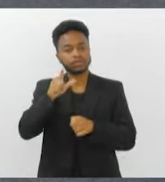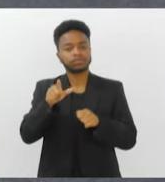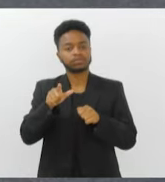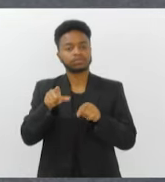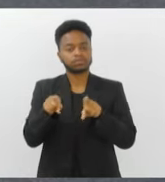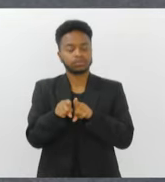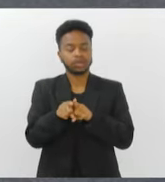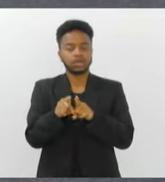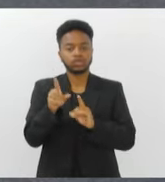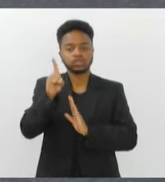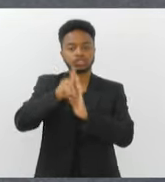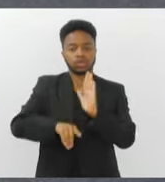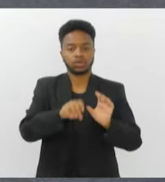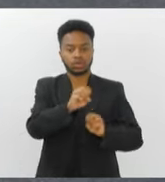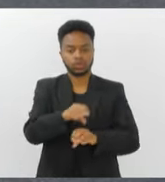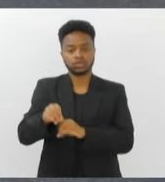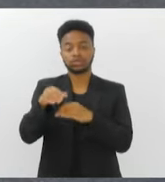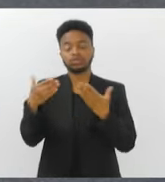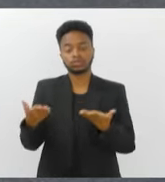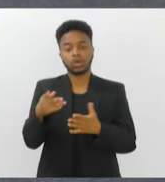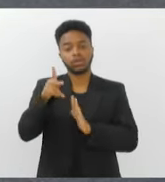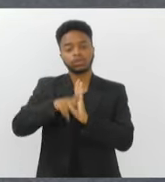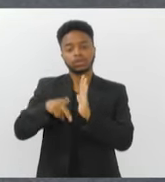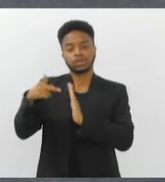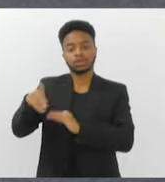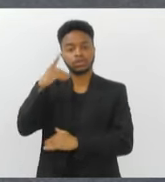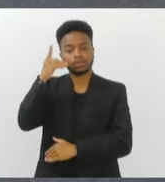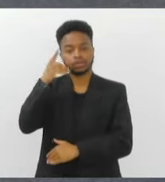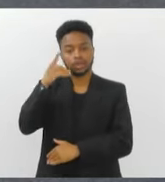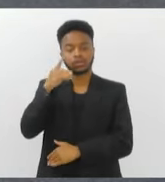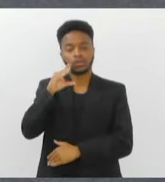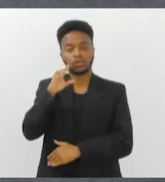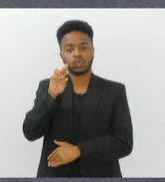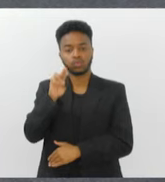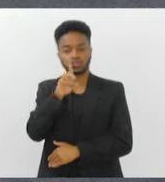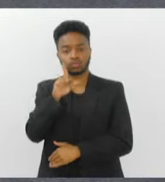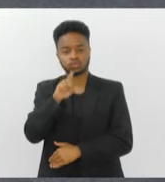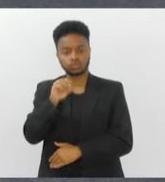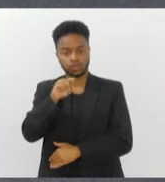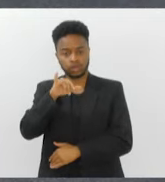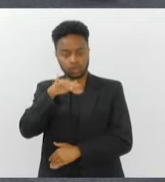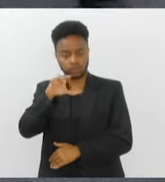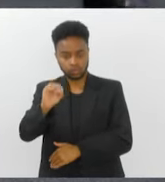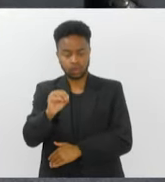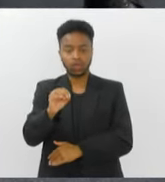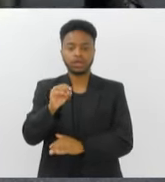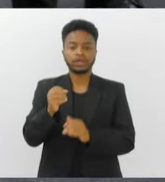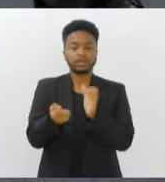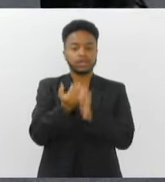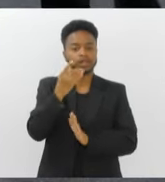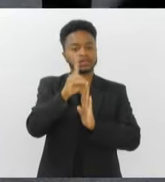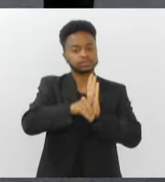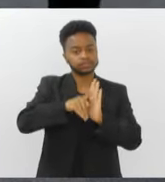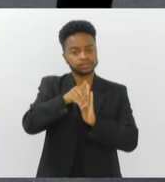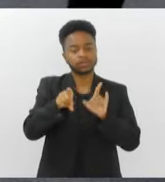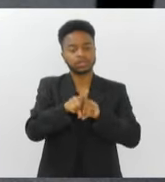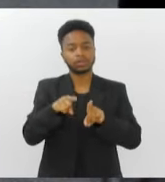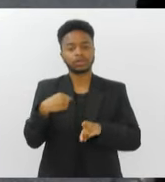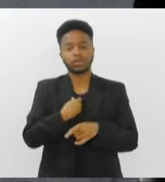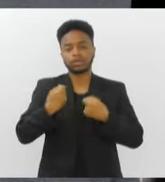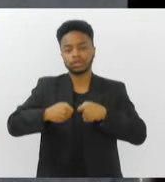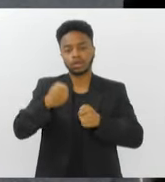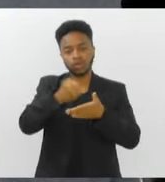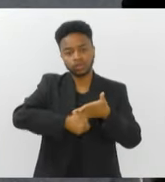projeto do deputado Vinícius Cozzolino, ele toca nessas questões, estabelecendo diretrizes, e acho que a gente tem que lutar para que ele, sendo aprovado, a